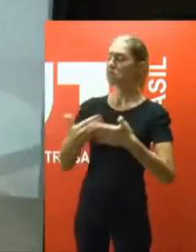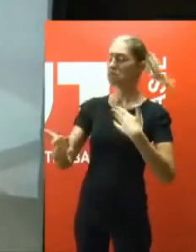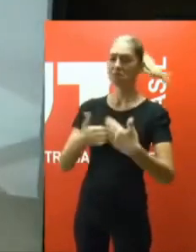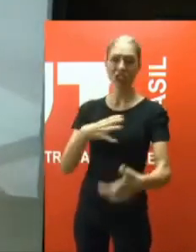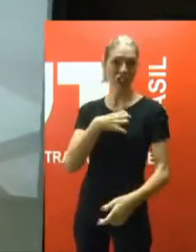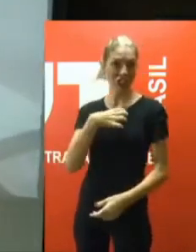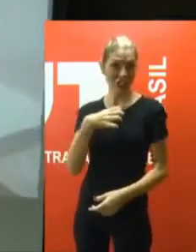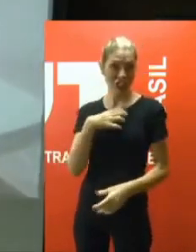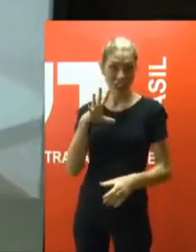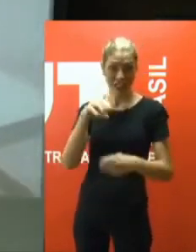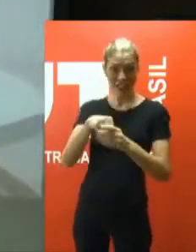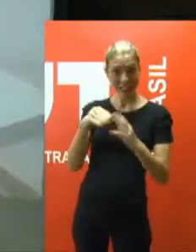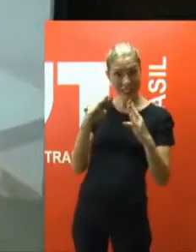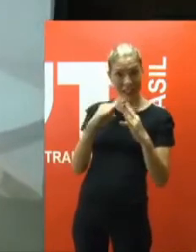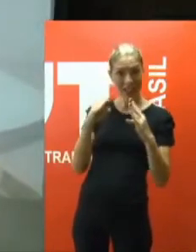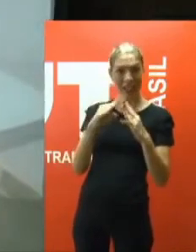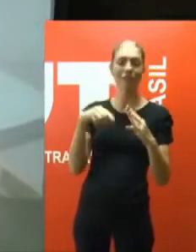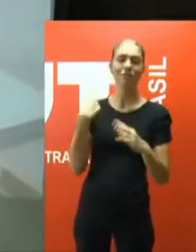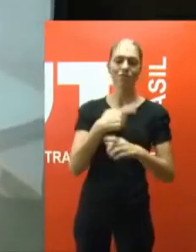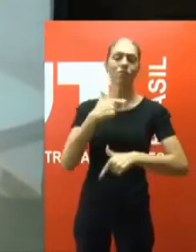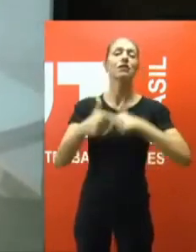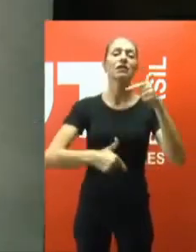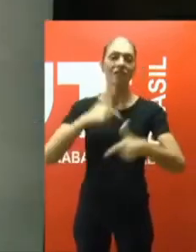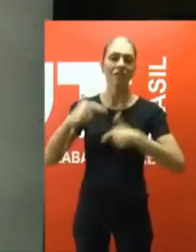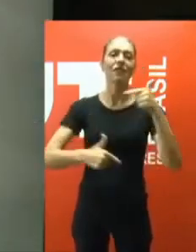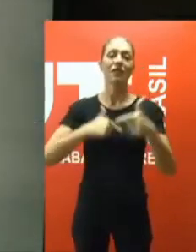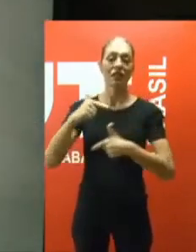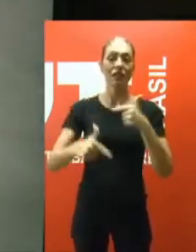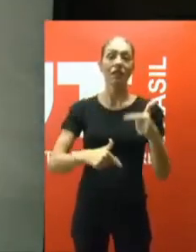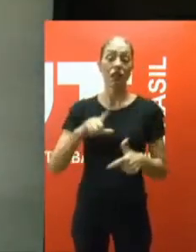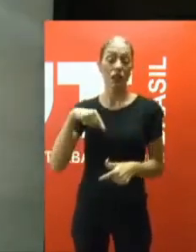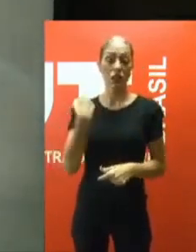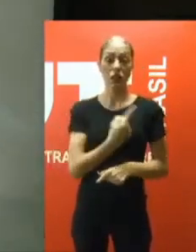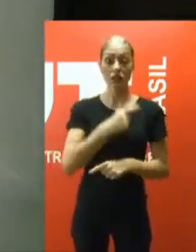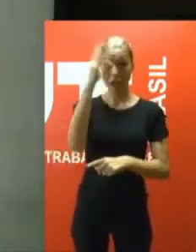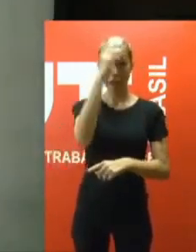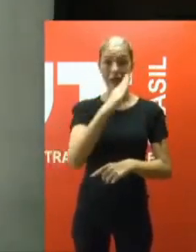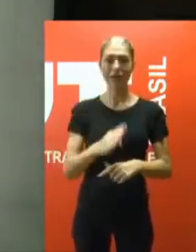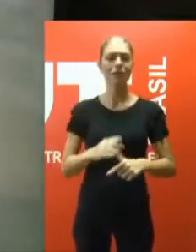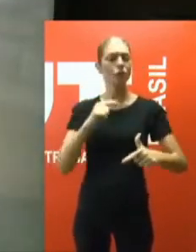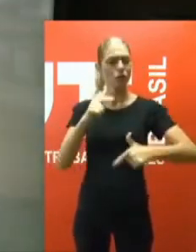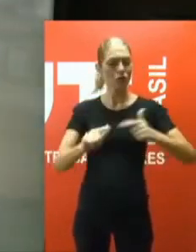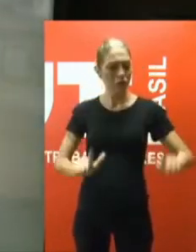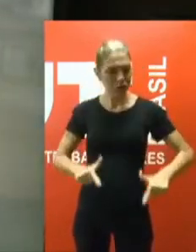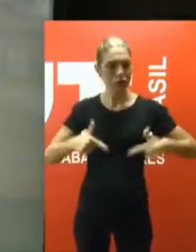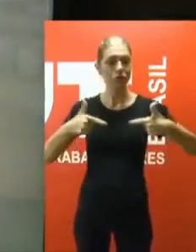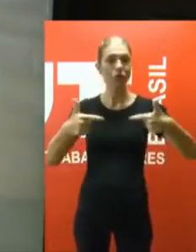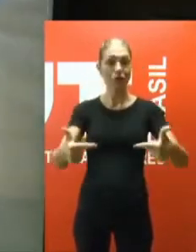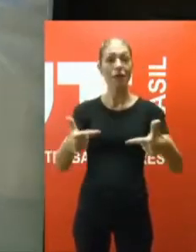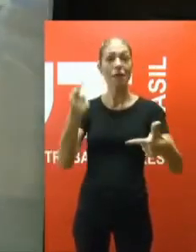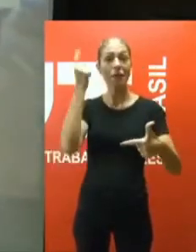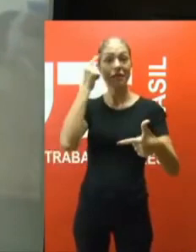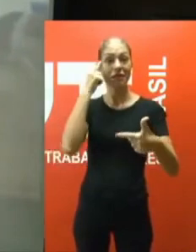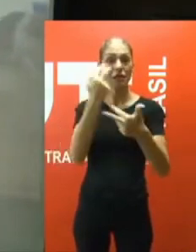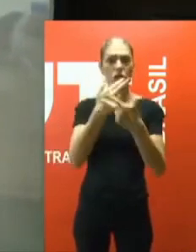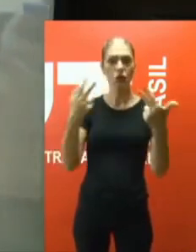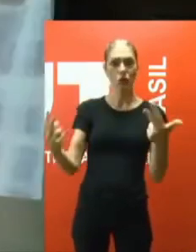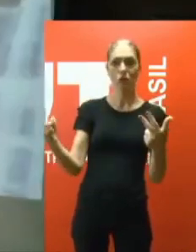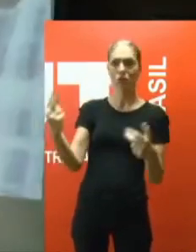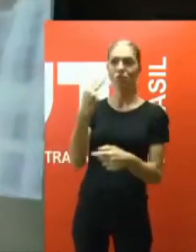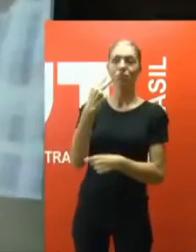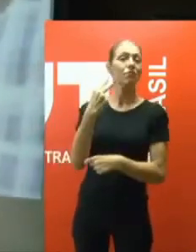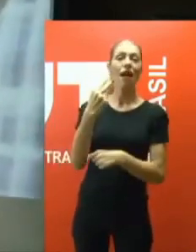no cantinho de casa, a gente trabalha. Somos o Brasil que trabalha com coisas que nem são vistas como